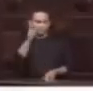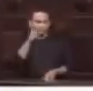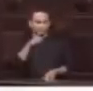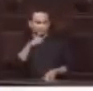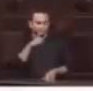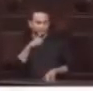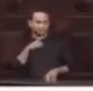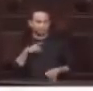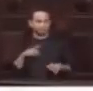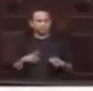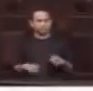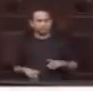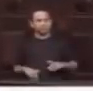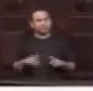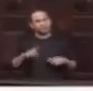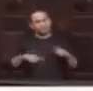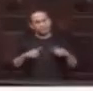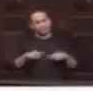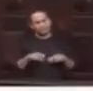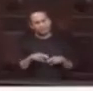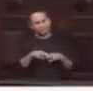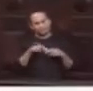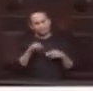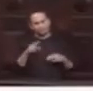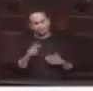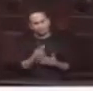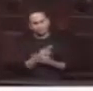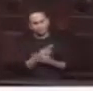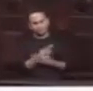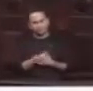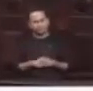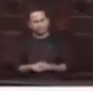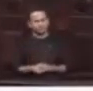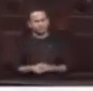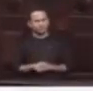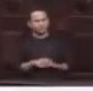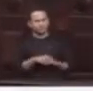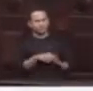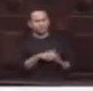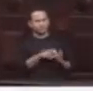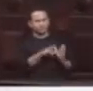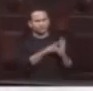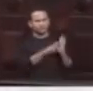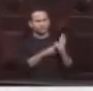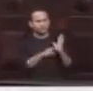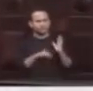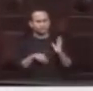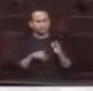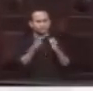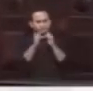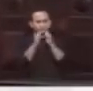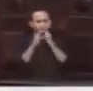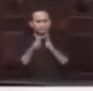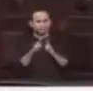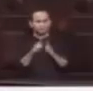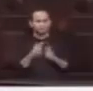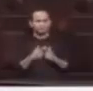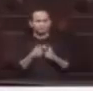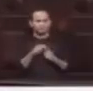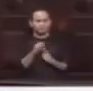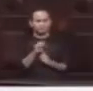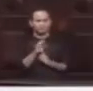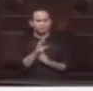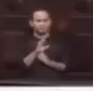da casa, porque a bancada do PSOL, só para relembrar, apresentou um pedido de CPI,